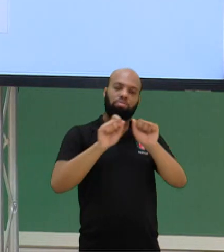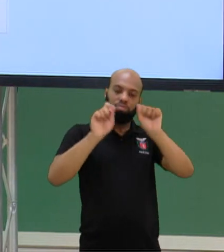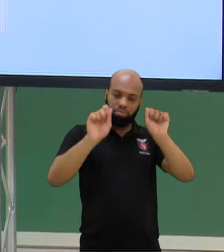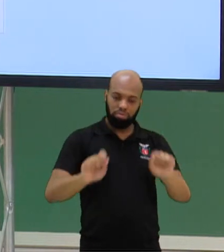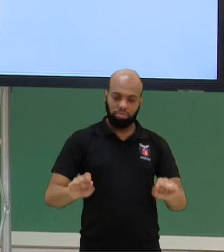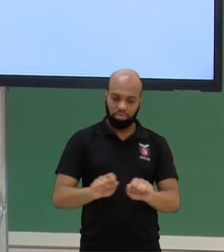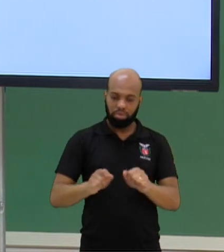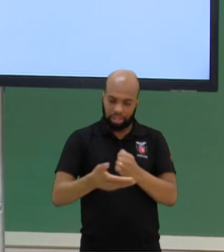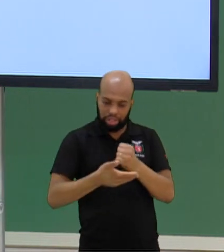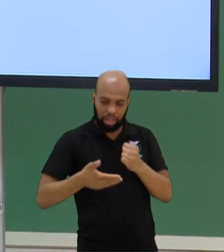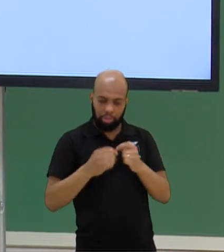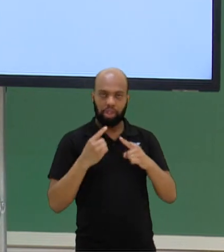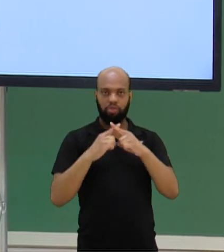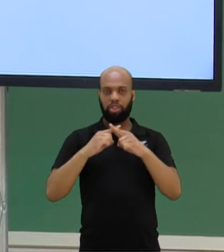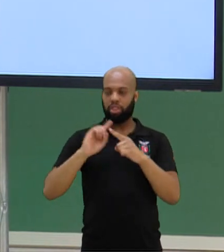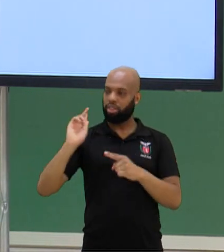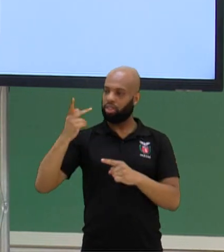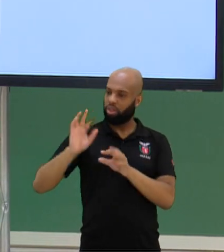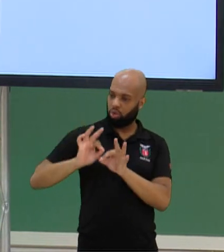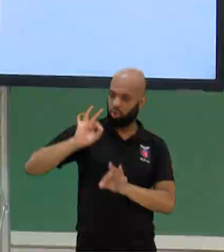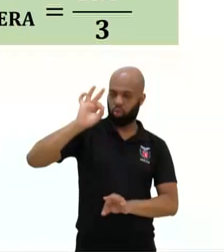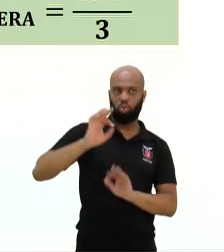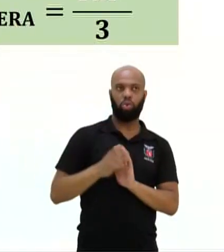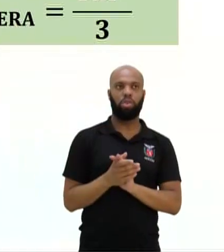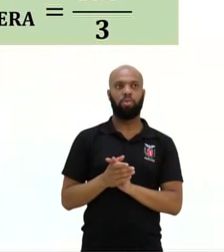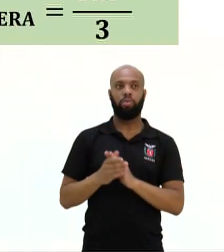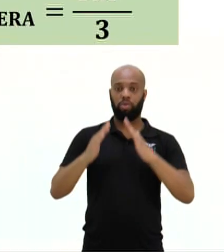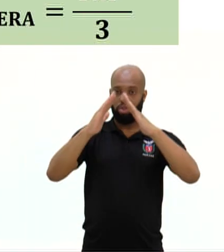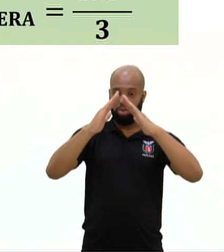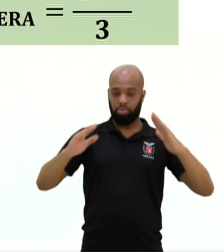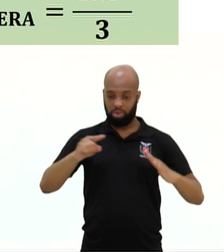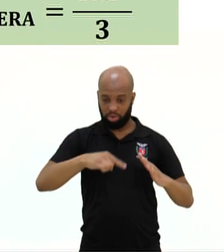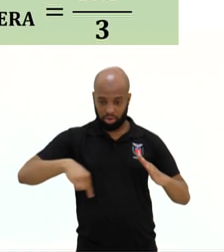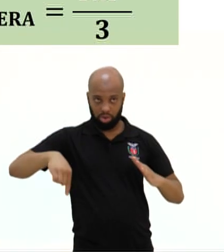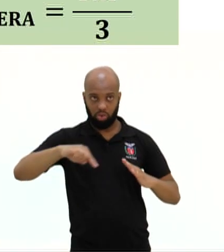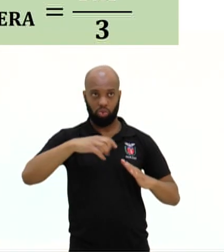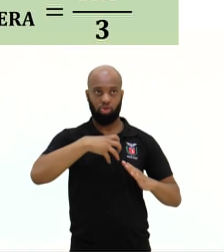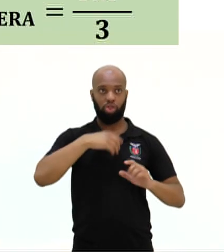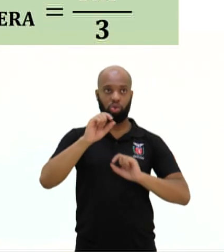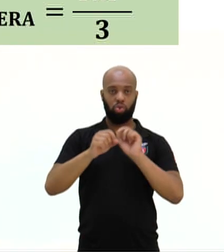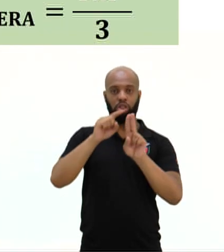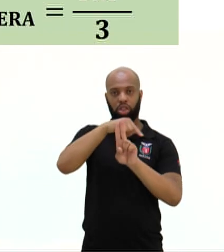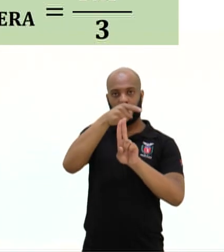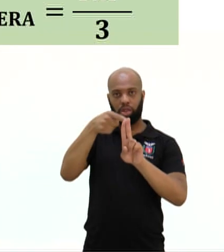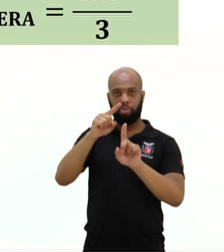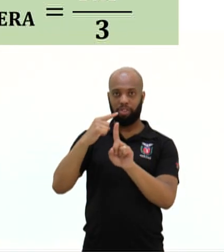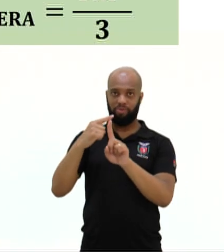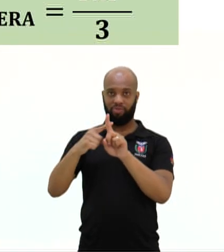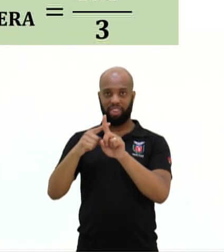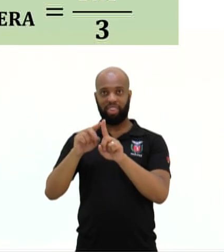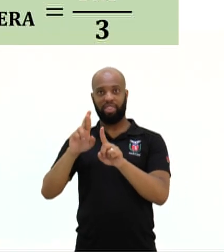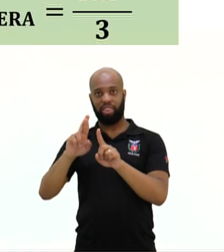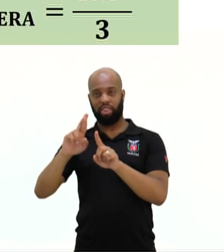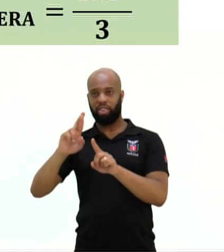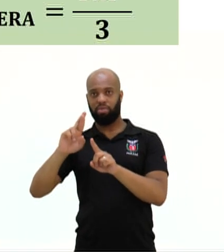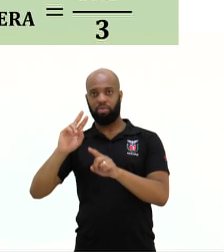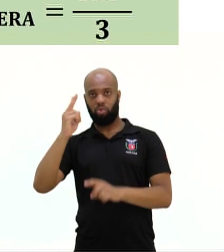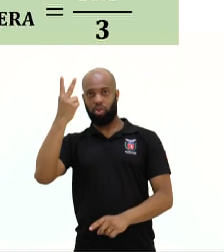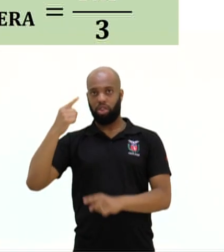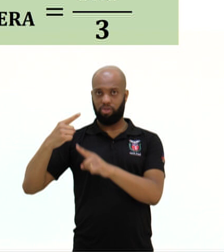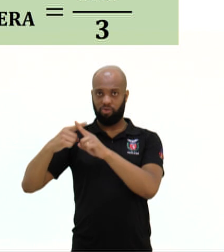pessoal, o do cone. Então, π vezes r ao quadrado vezes a altura divididos por 3. Aqui na esfera, eu